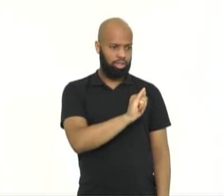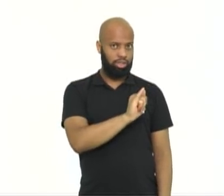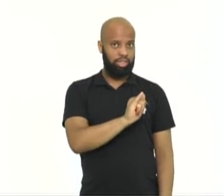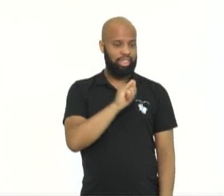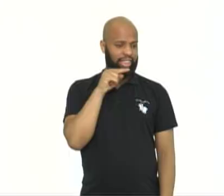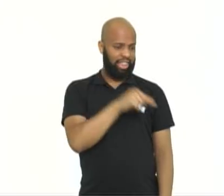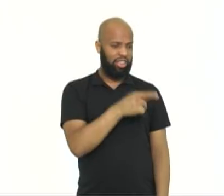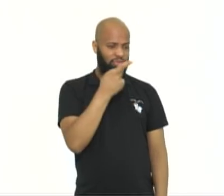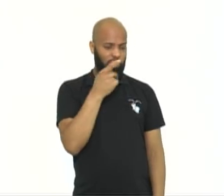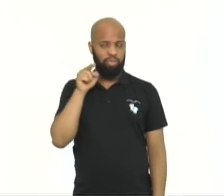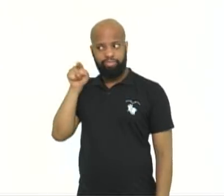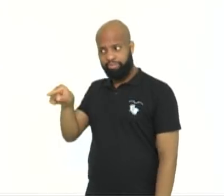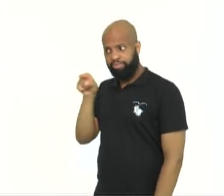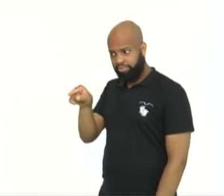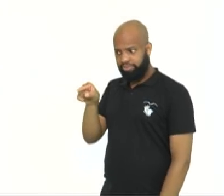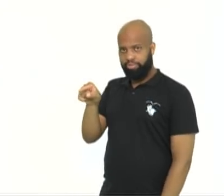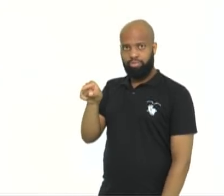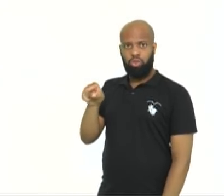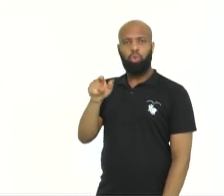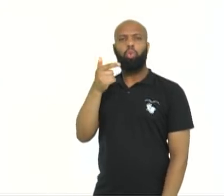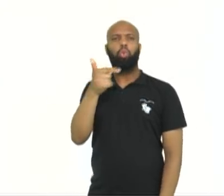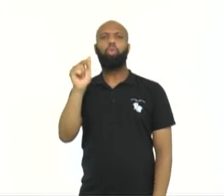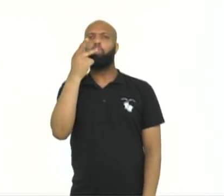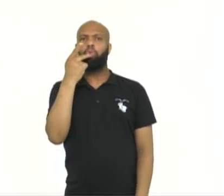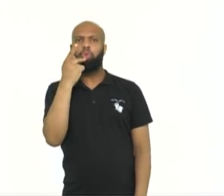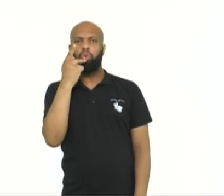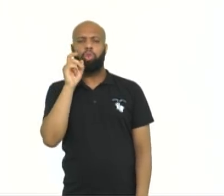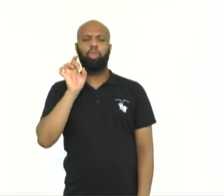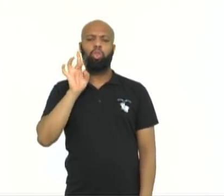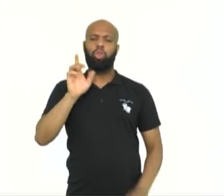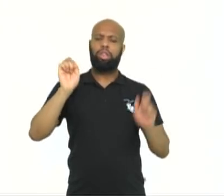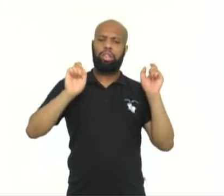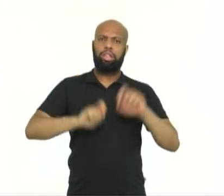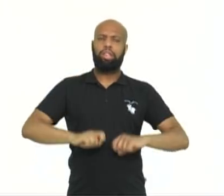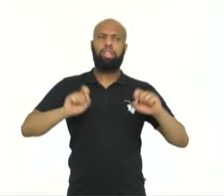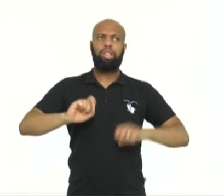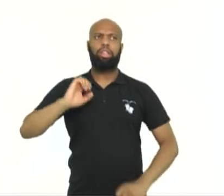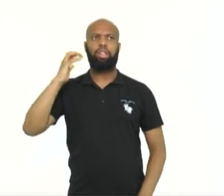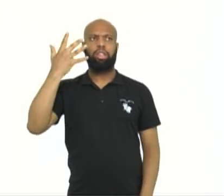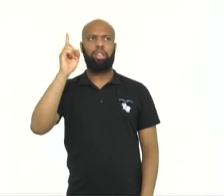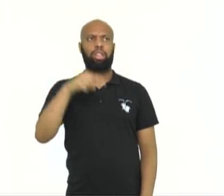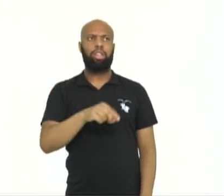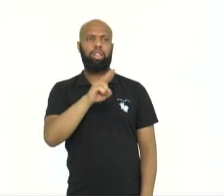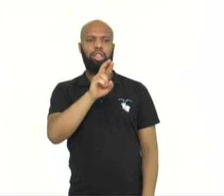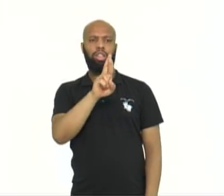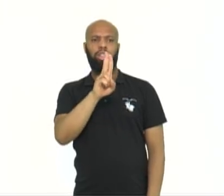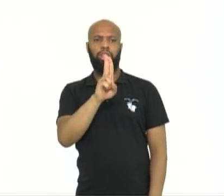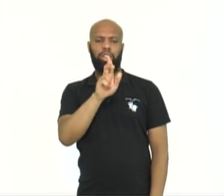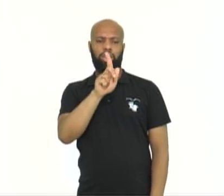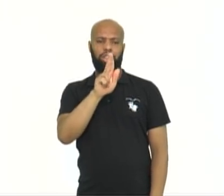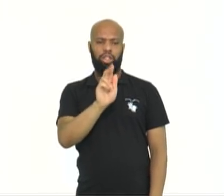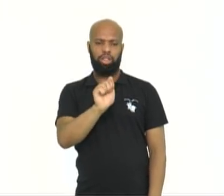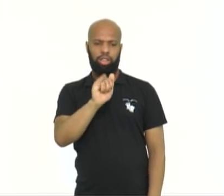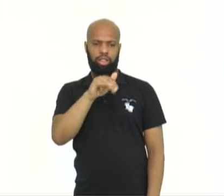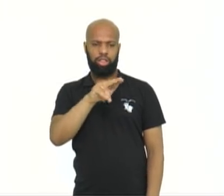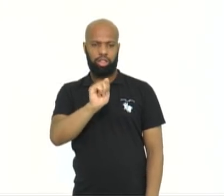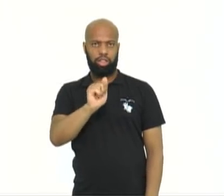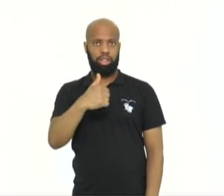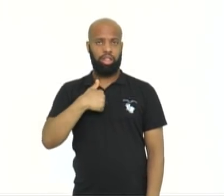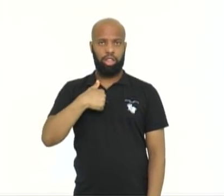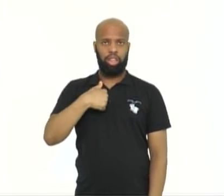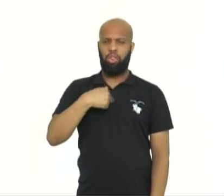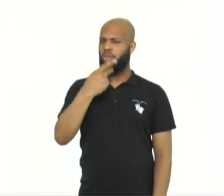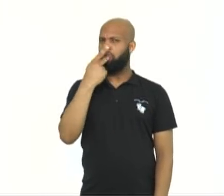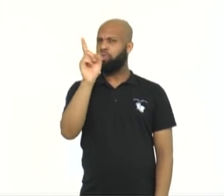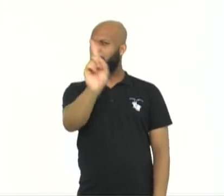no Alegrete. Outros juram que só poderiam ter acontecido em Uruguaiana. Eu